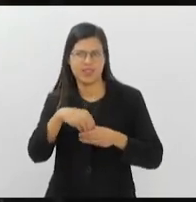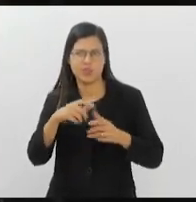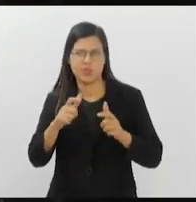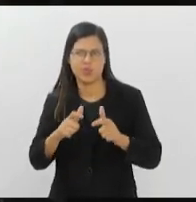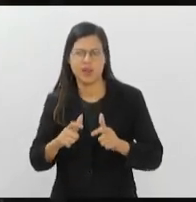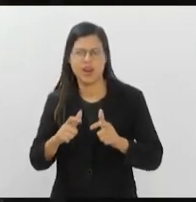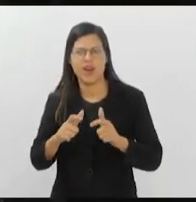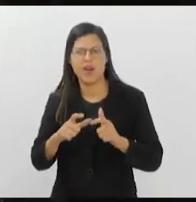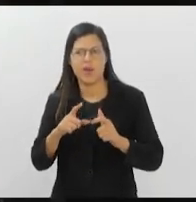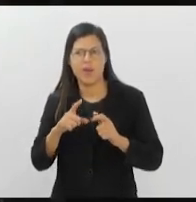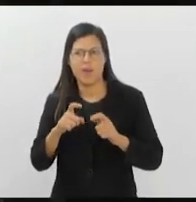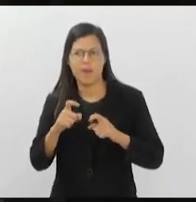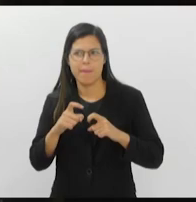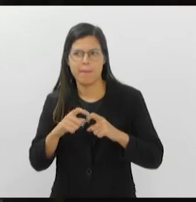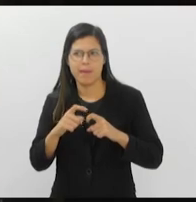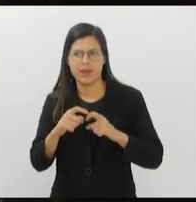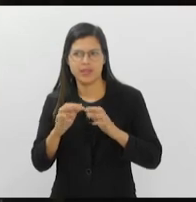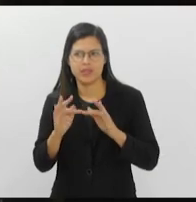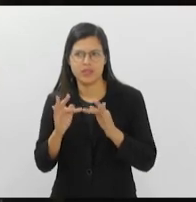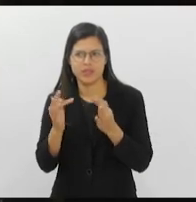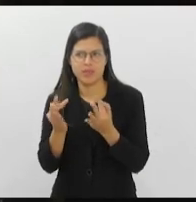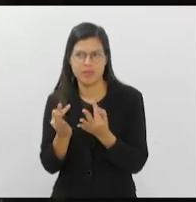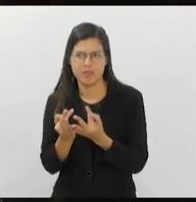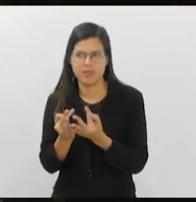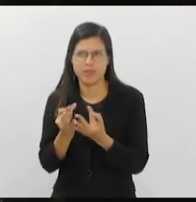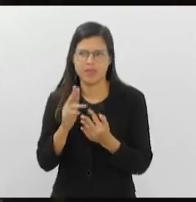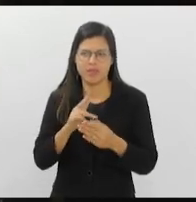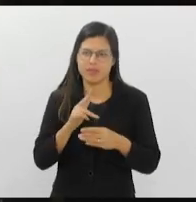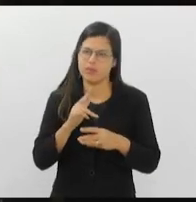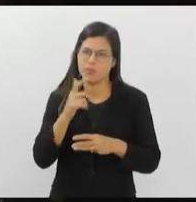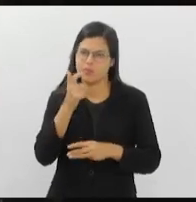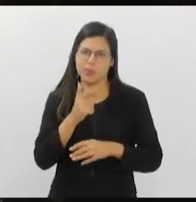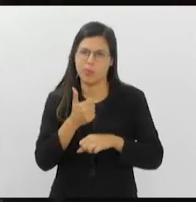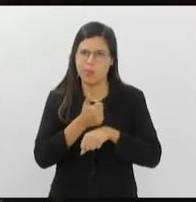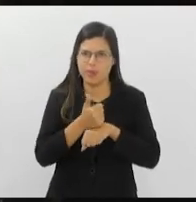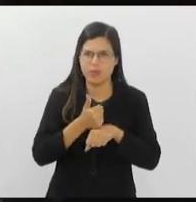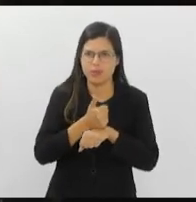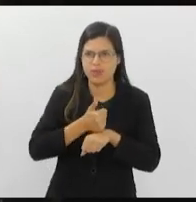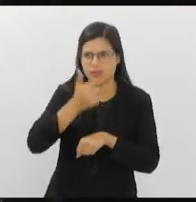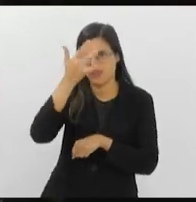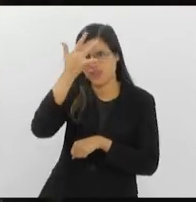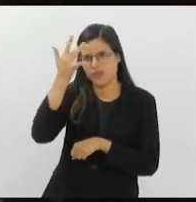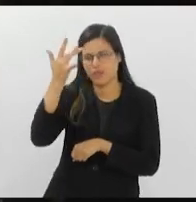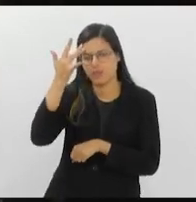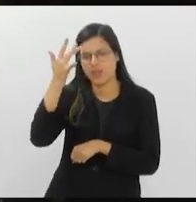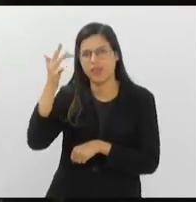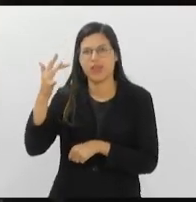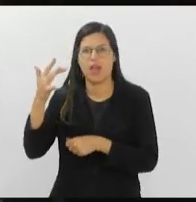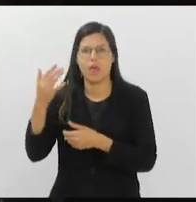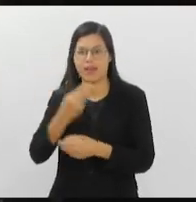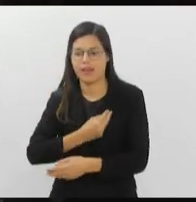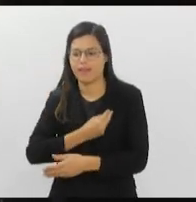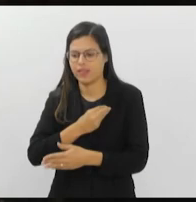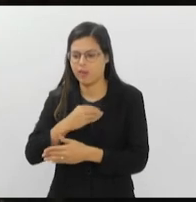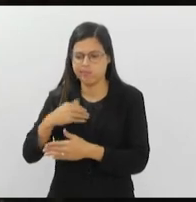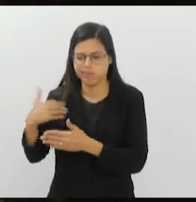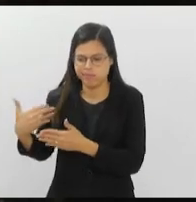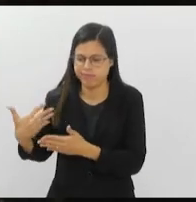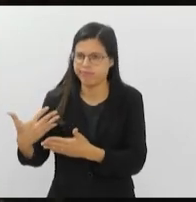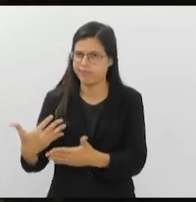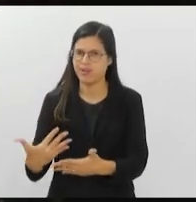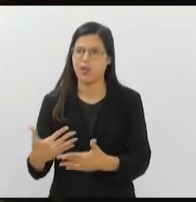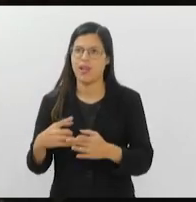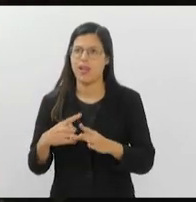médico de família e não como simplesmente um profissional de saúde mental que se dedicou toda a sua vida a isso, mas a minha trajetória acabou me trazendo